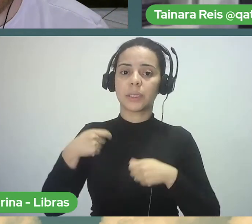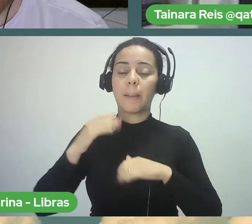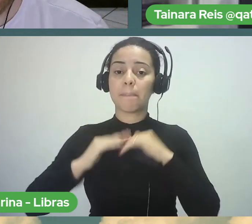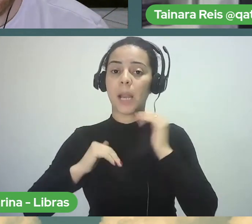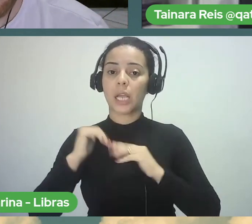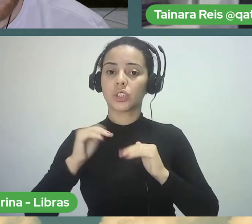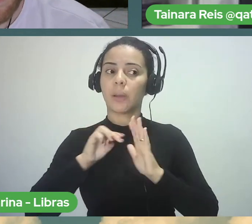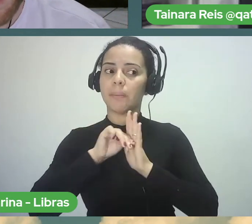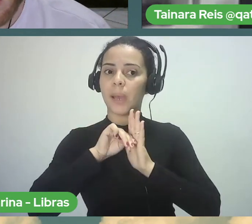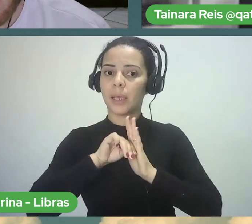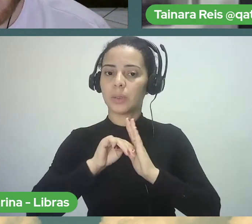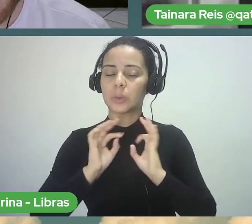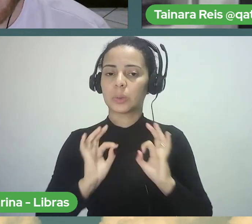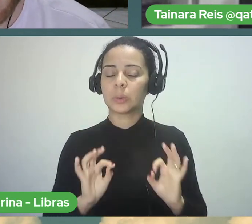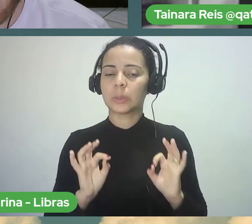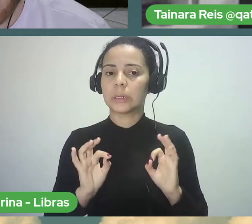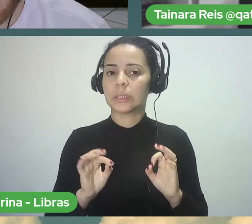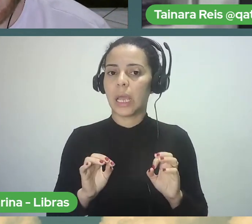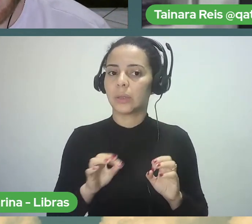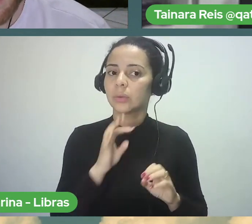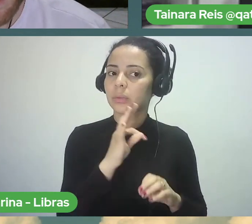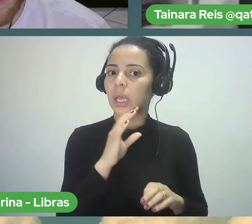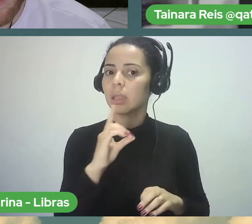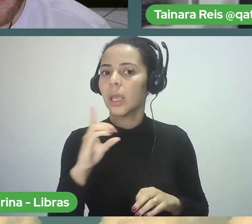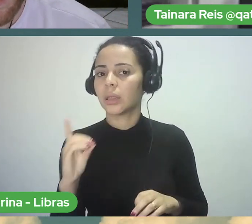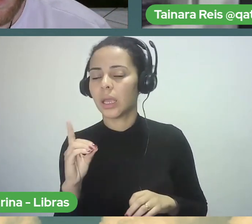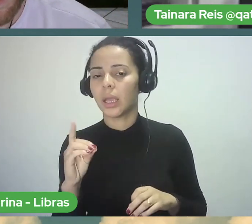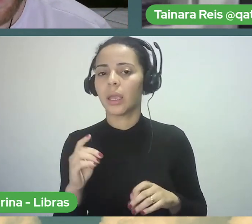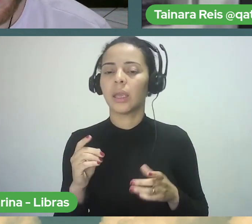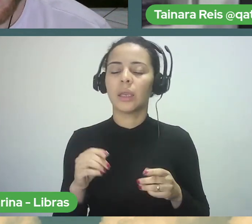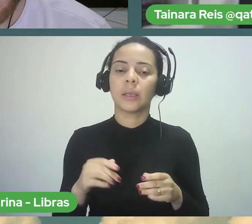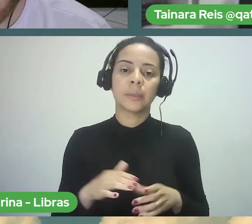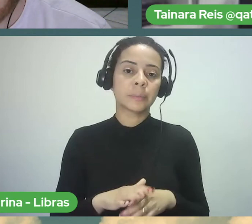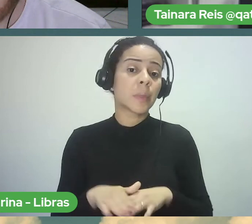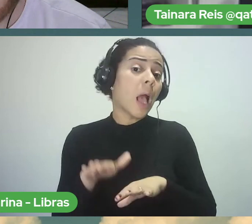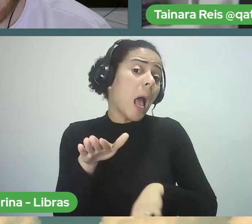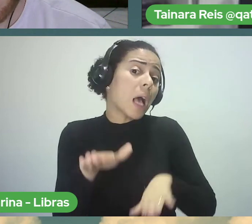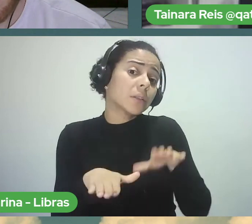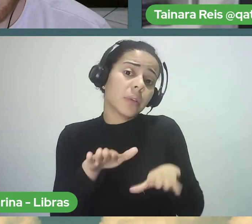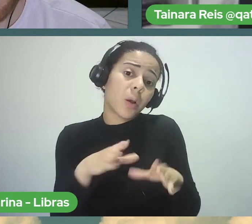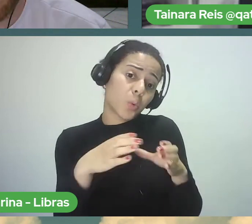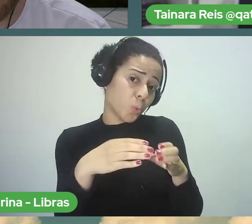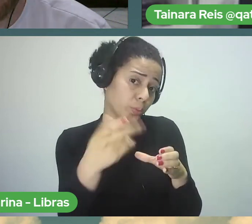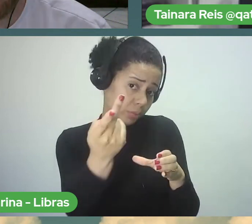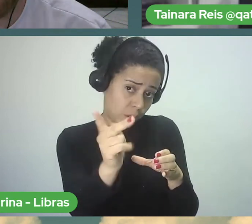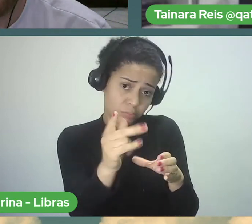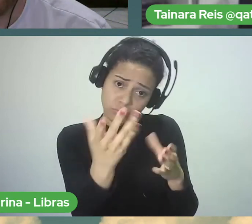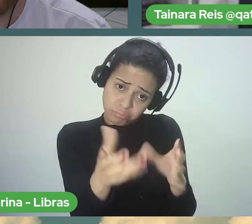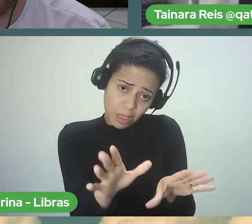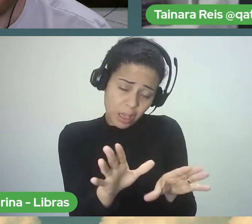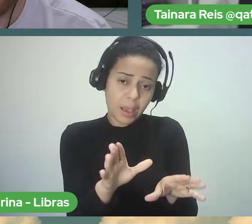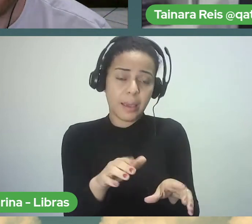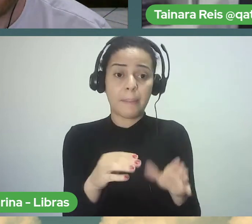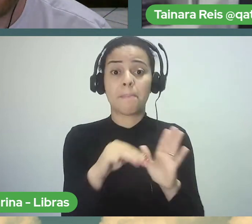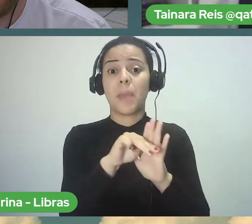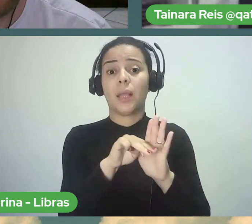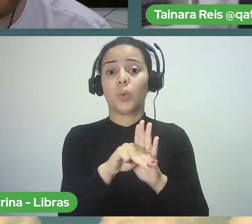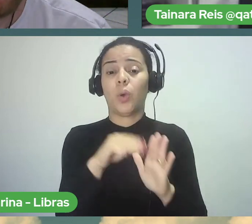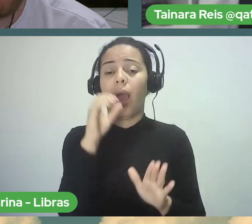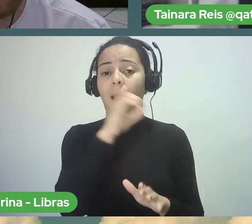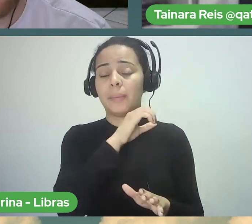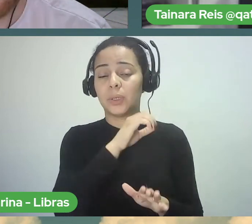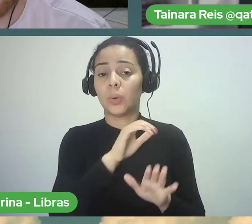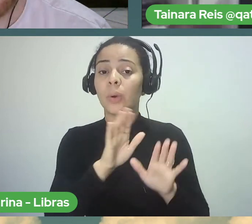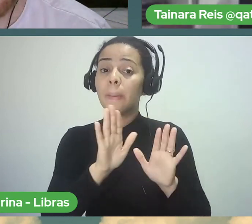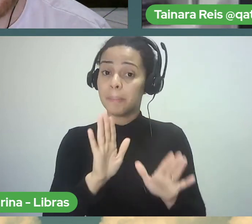intuito do teu time, talvez, usar uma metodologia ágil, o que eu gosto de fazer geralmente nos meus times é